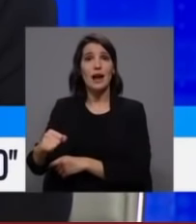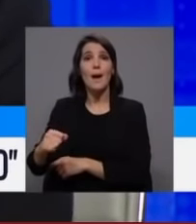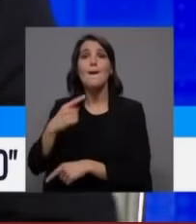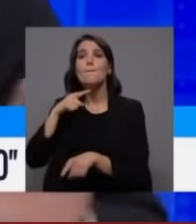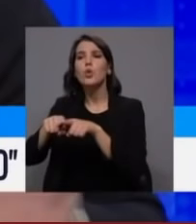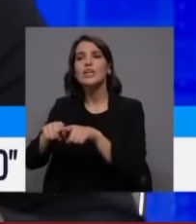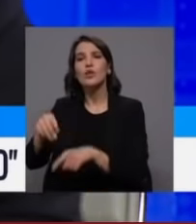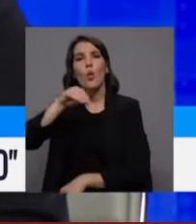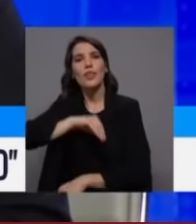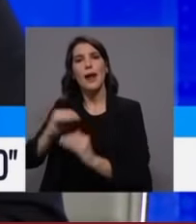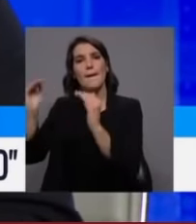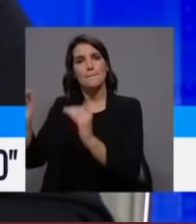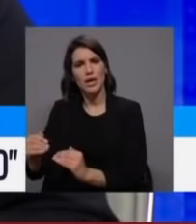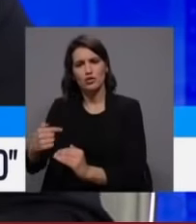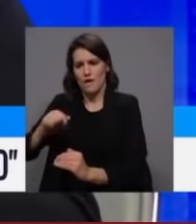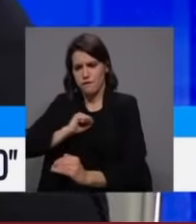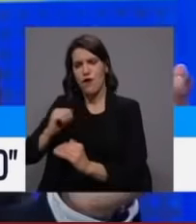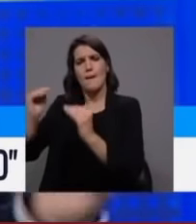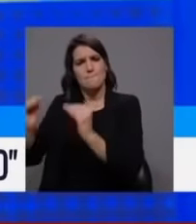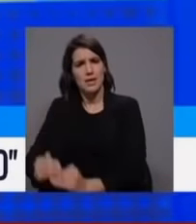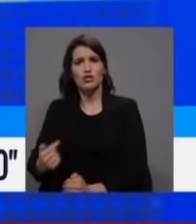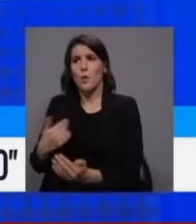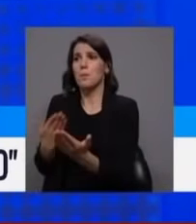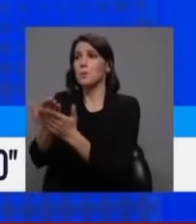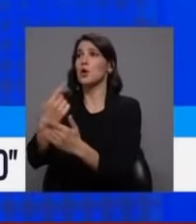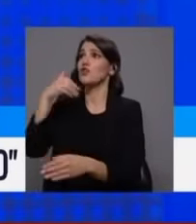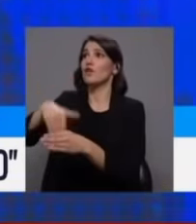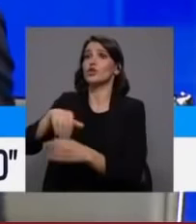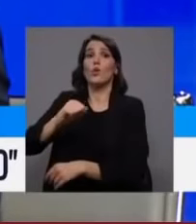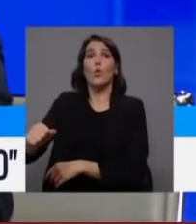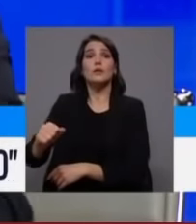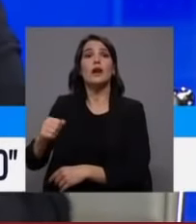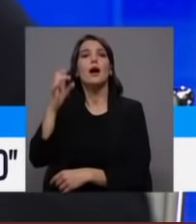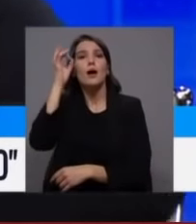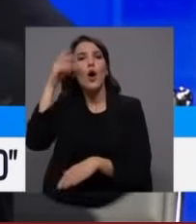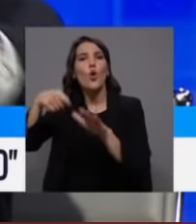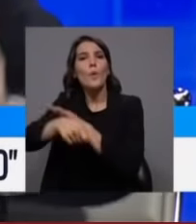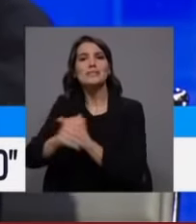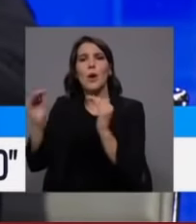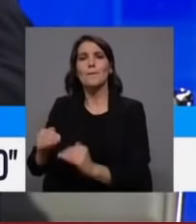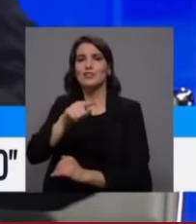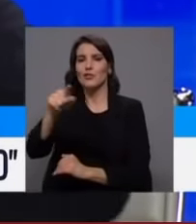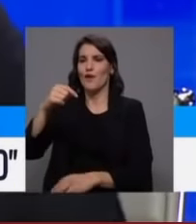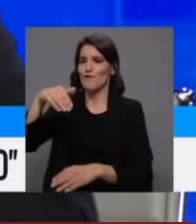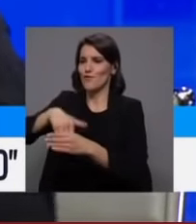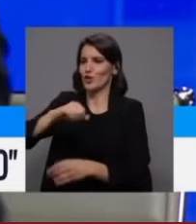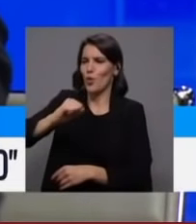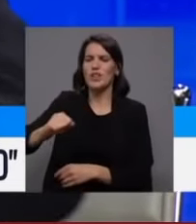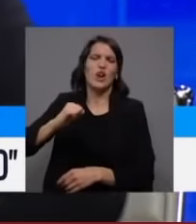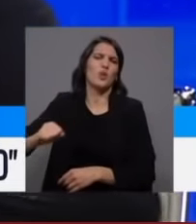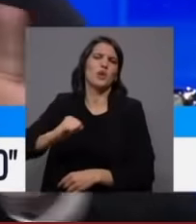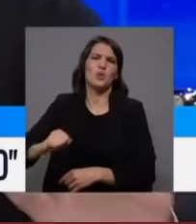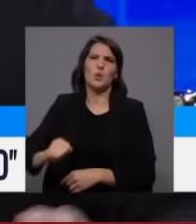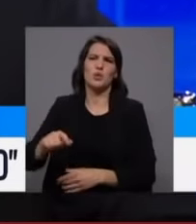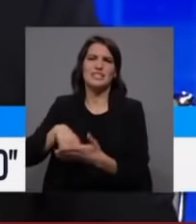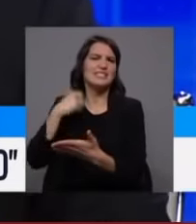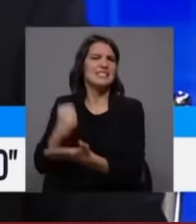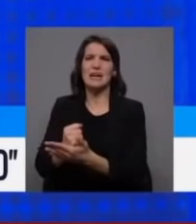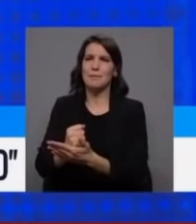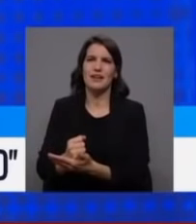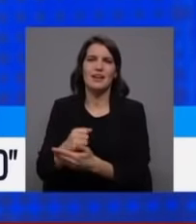tenho a Favorito à vontade por receber os salários são é produzimos duplicar realizados opção cês tão contra pergunta não sei que eles vão cês tão se encontra por isso ninguém